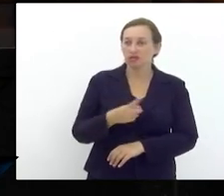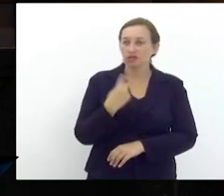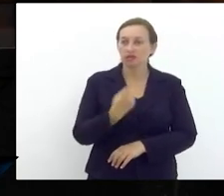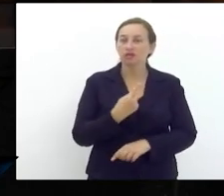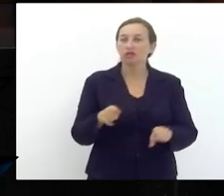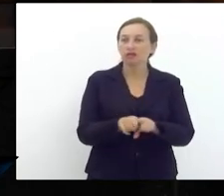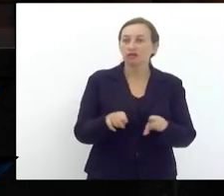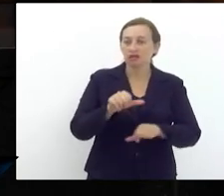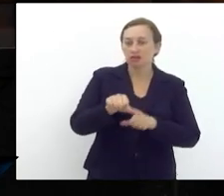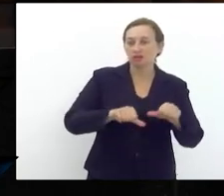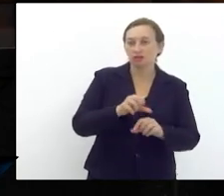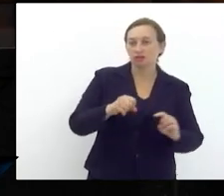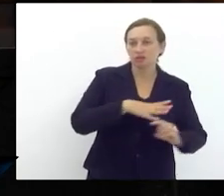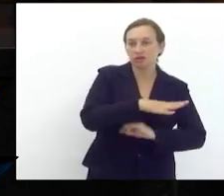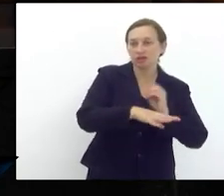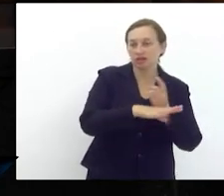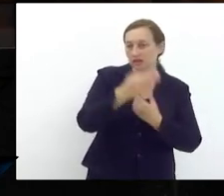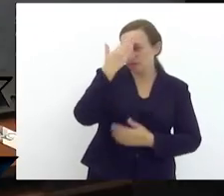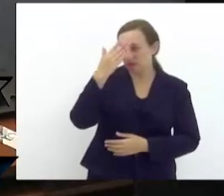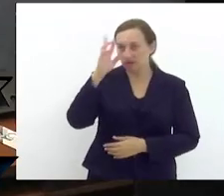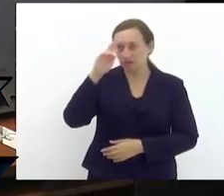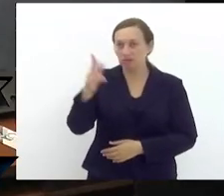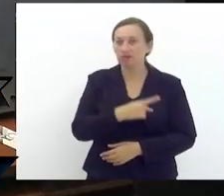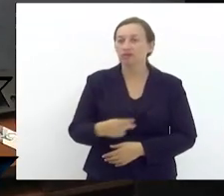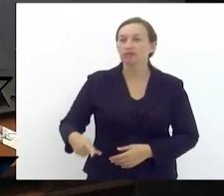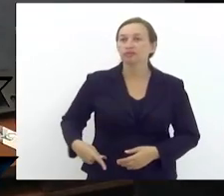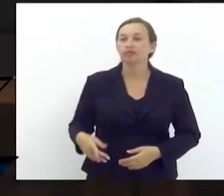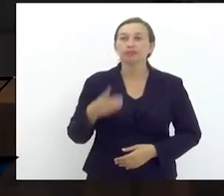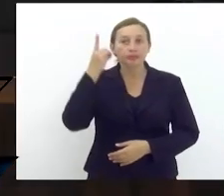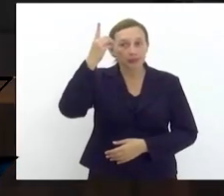transforma a sociedade Muito obrigado Presidente